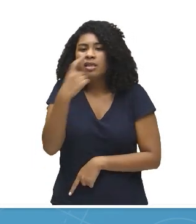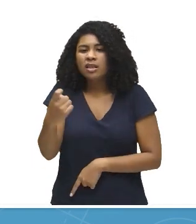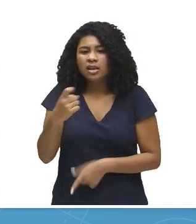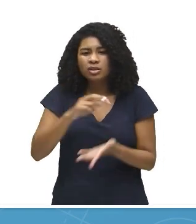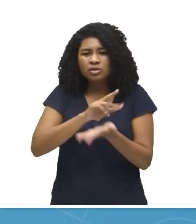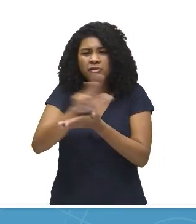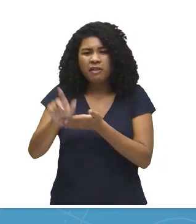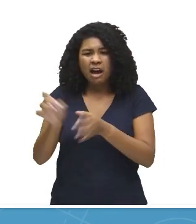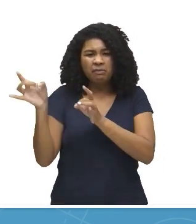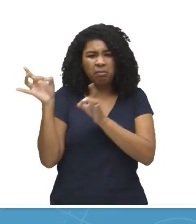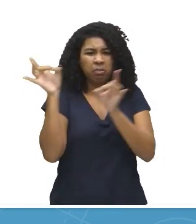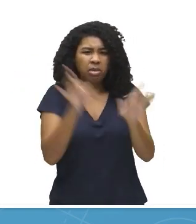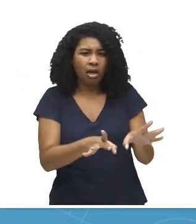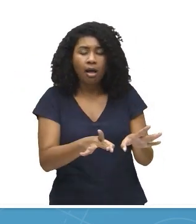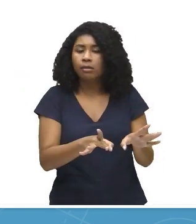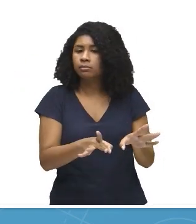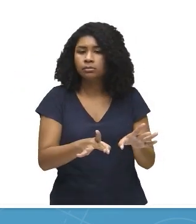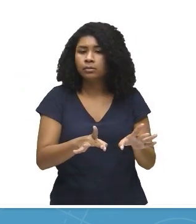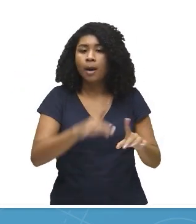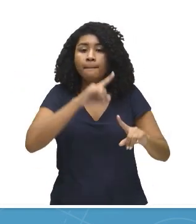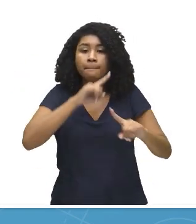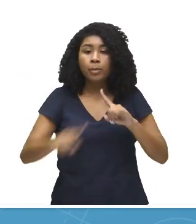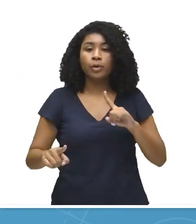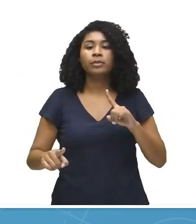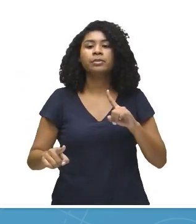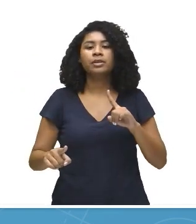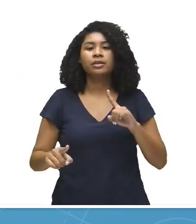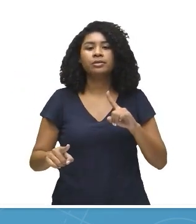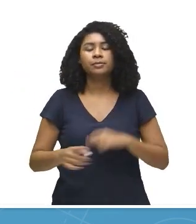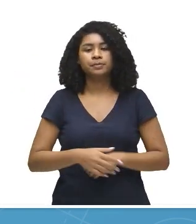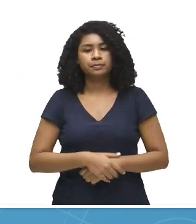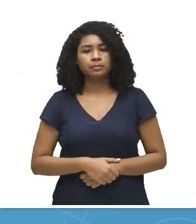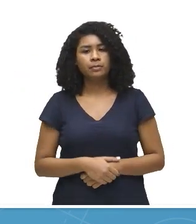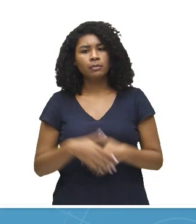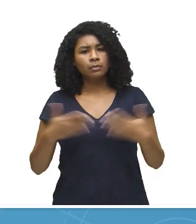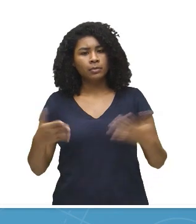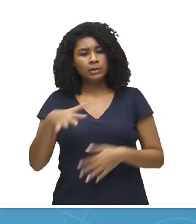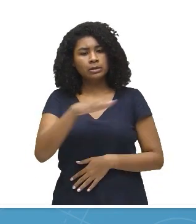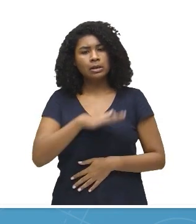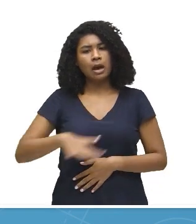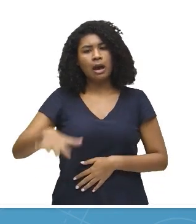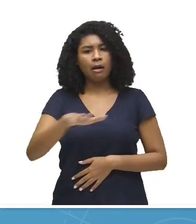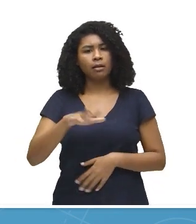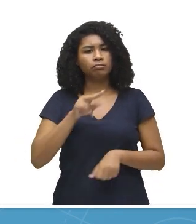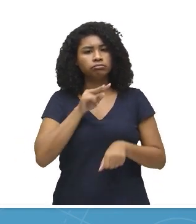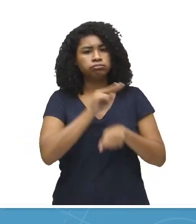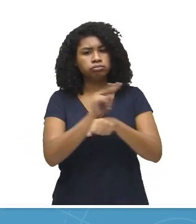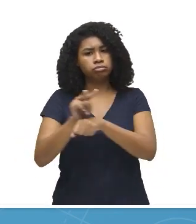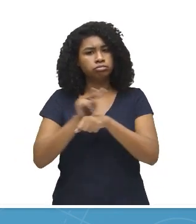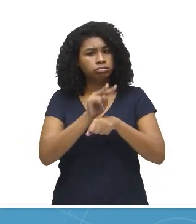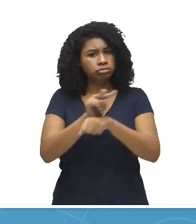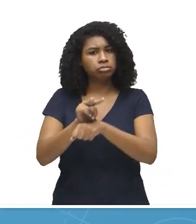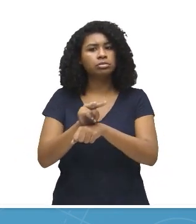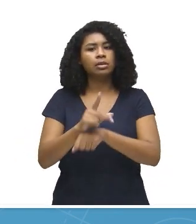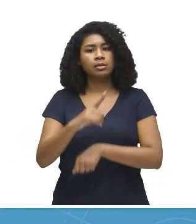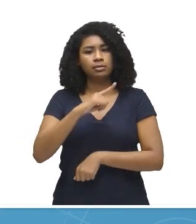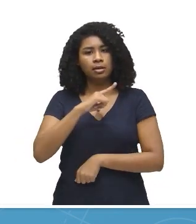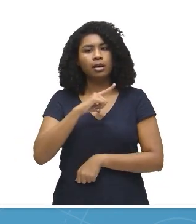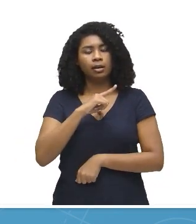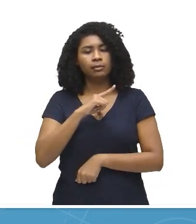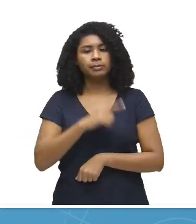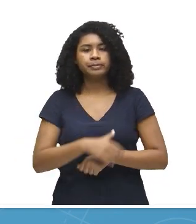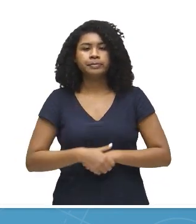das árvores. Então aí a gente tem uma área de preservação e nessa área, como a gente já